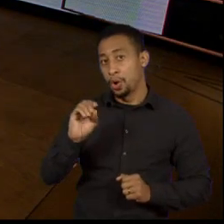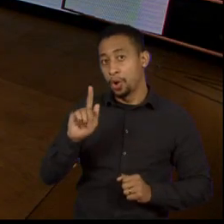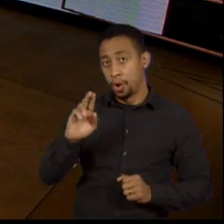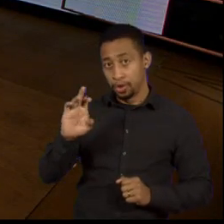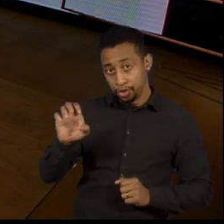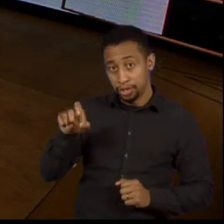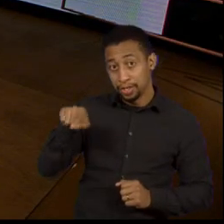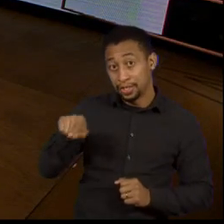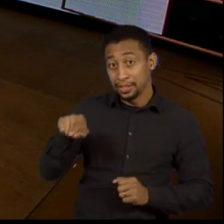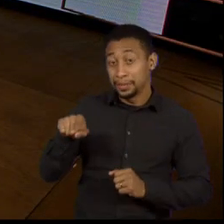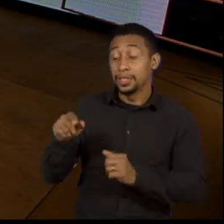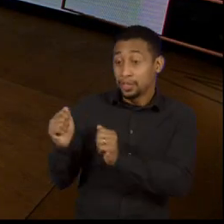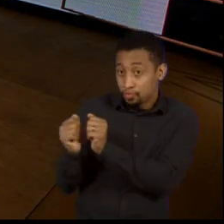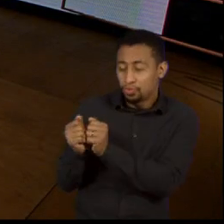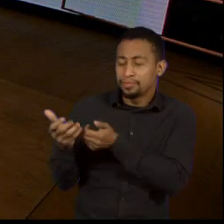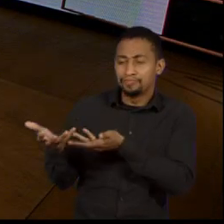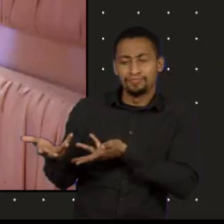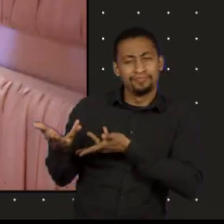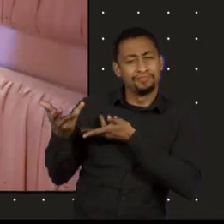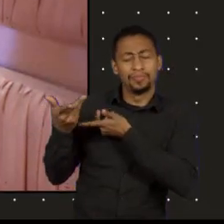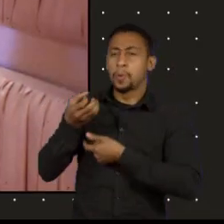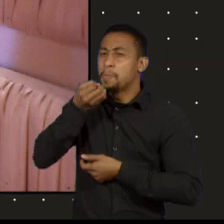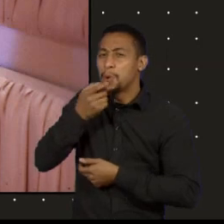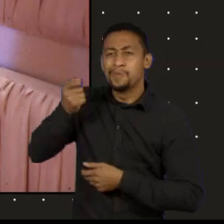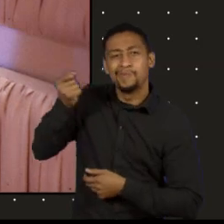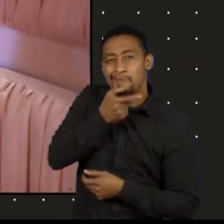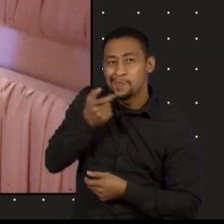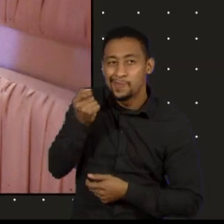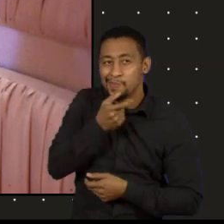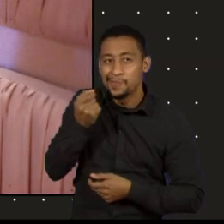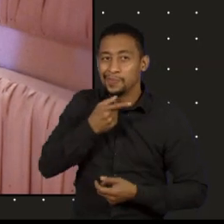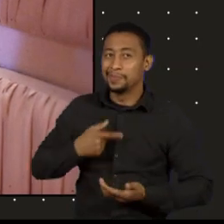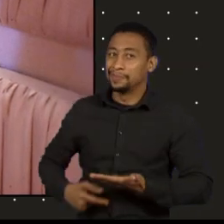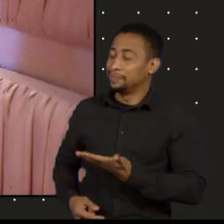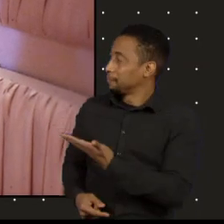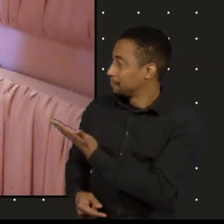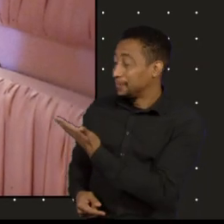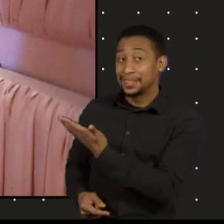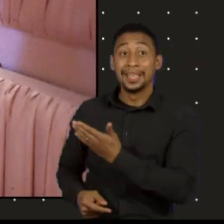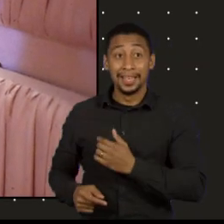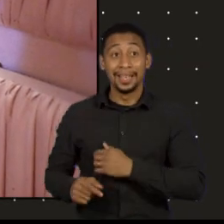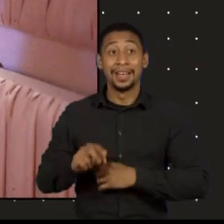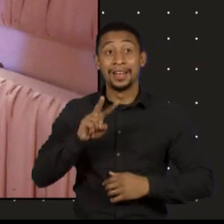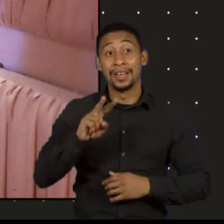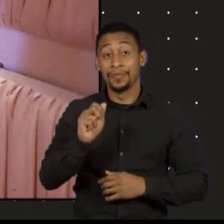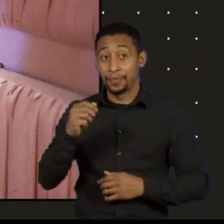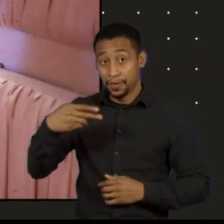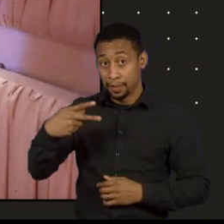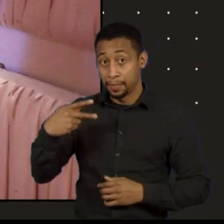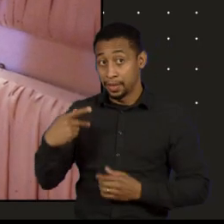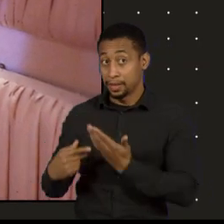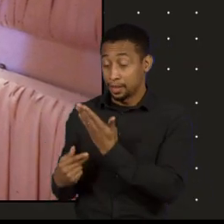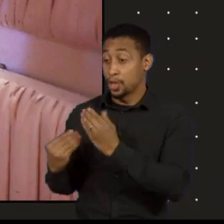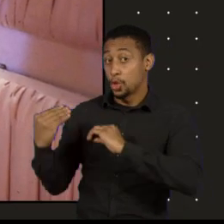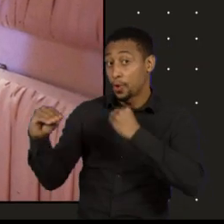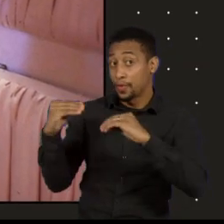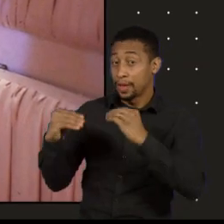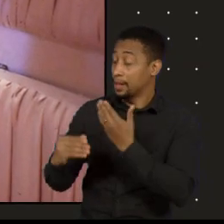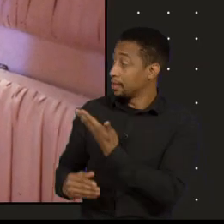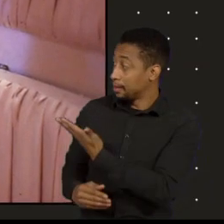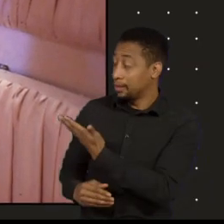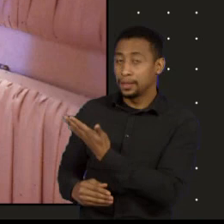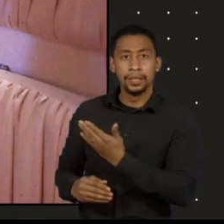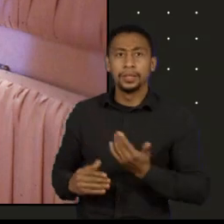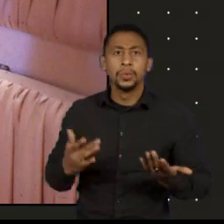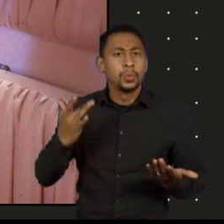delícia, porque o Jorge Fernando tem um humor, uma pessoa maravilhosa, engraçadíssima, e foi na novela Vamp. E eu